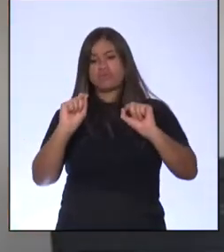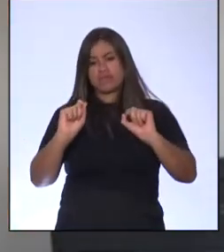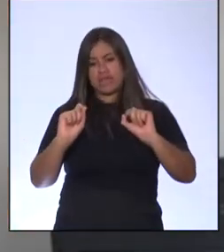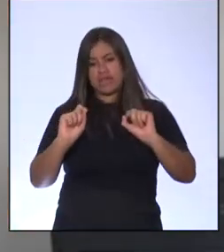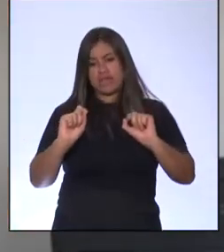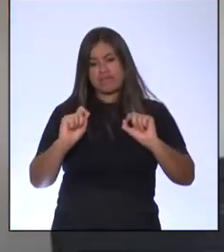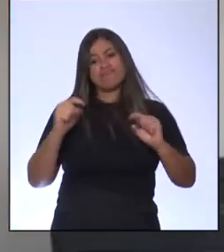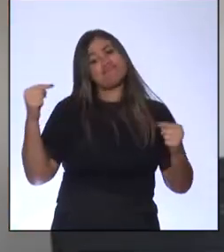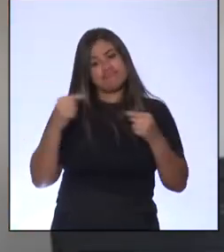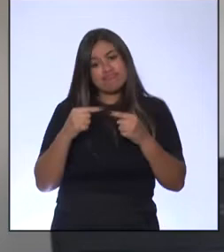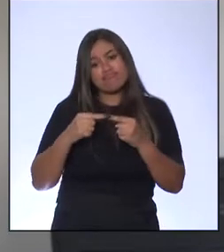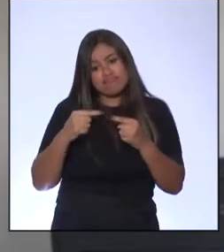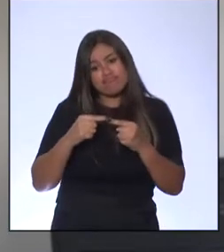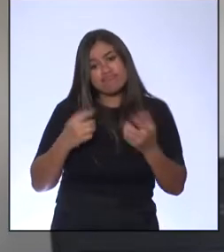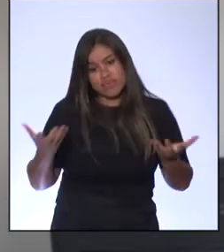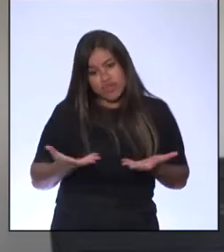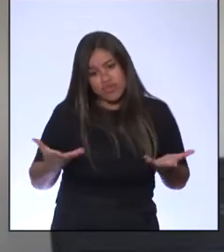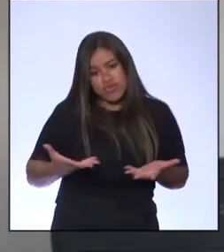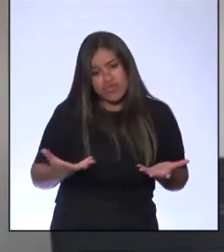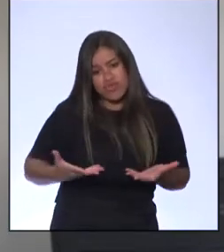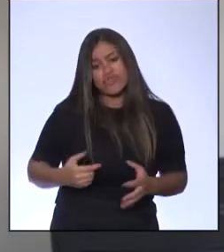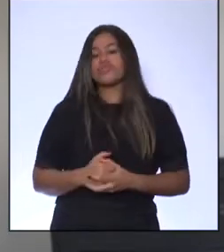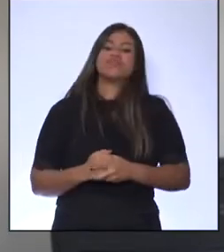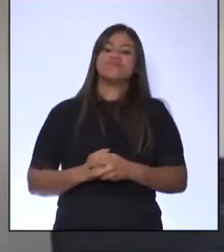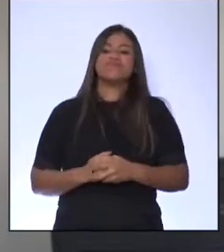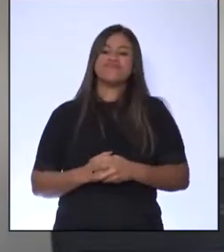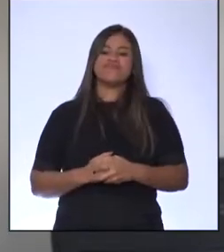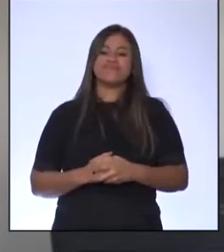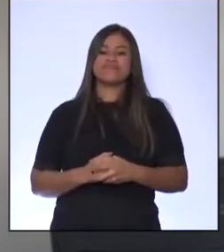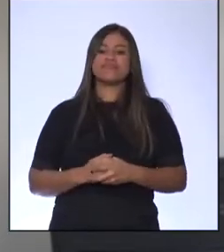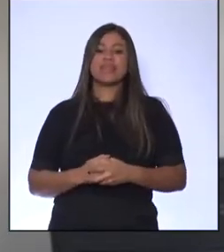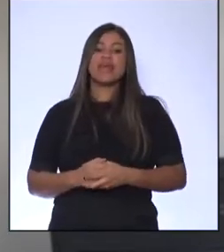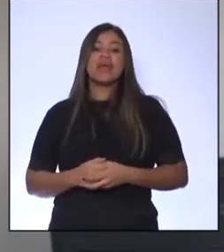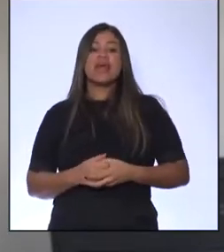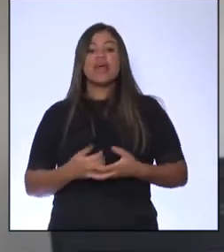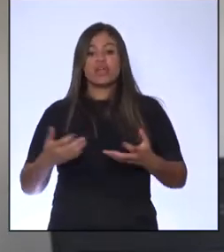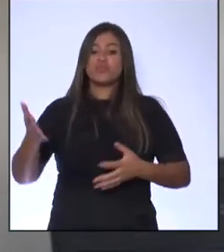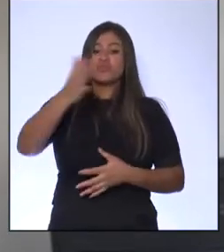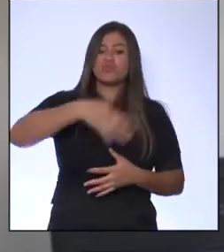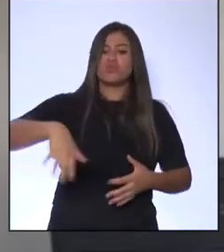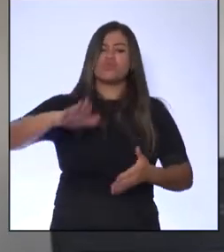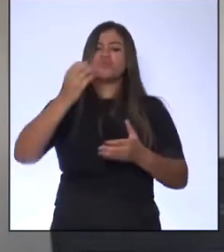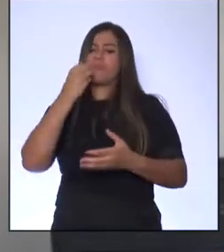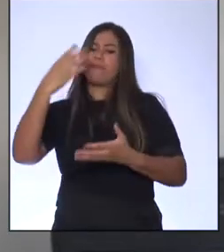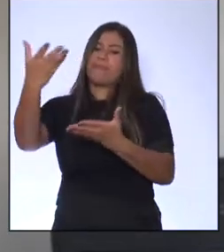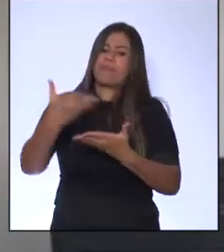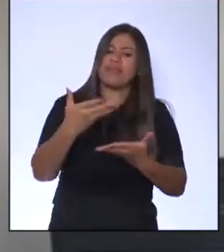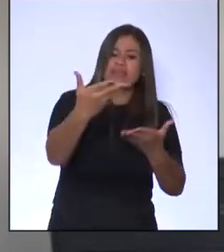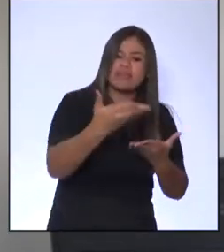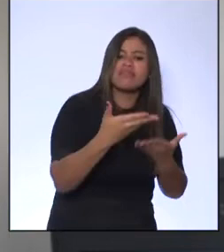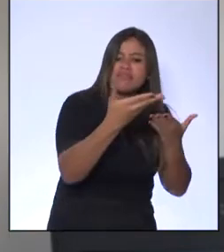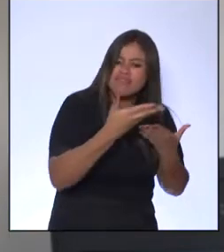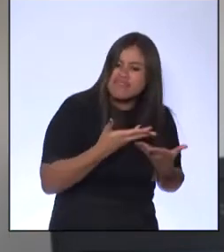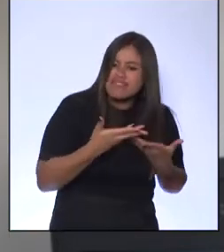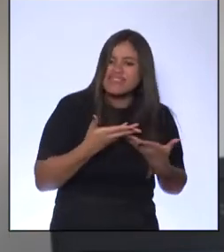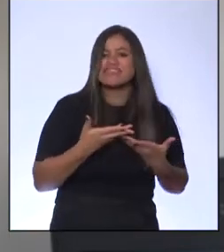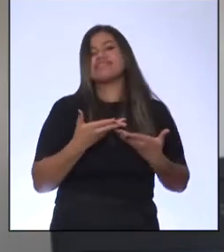Então, eu lembro a todos que estão nos acompanhando que perguntas são bem-vindas, elas chegam para mim, que